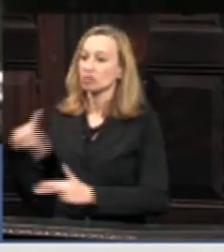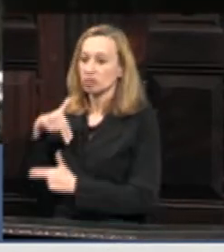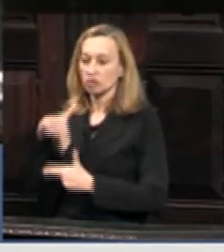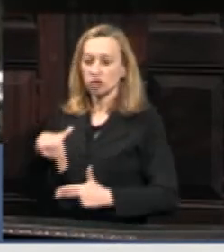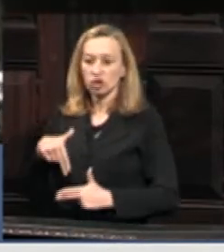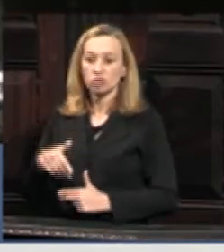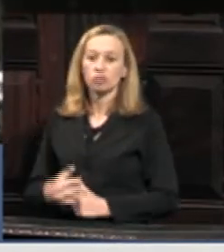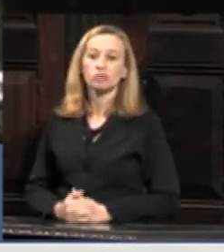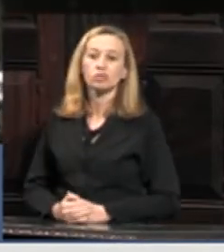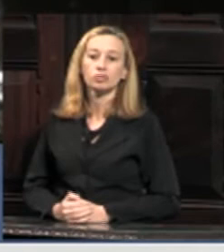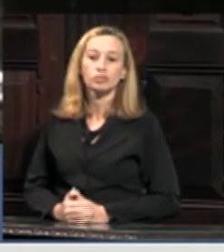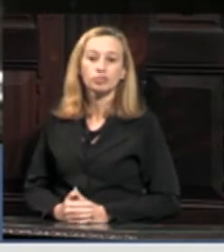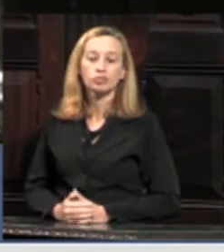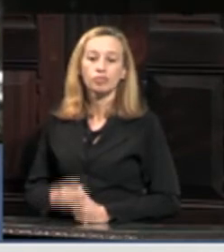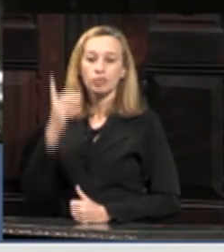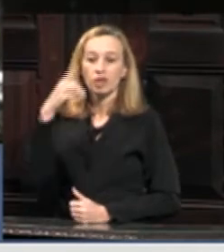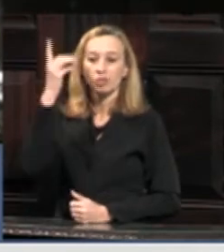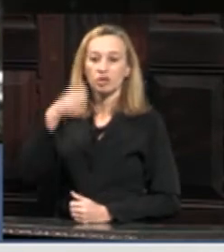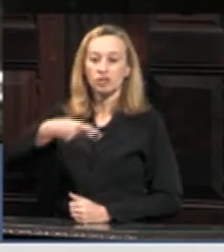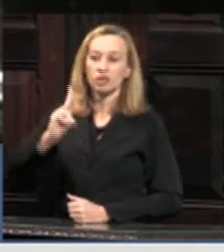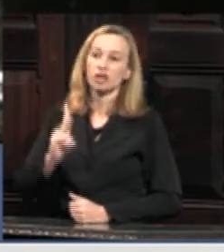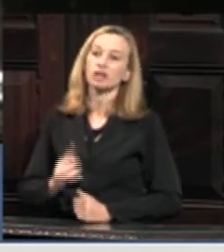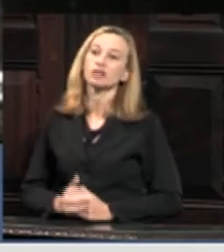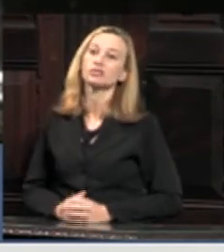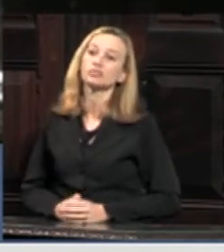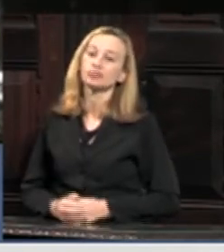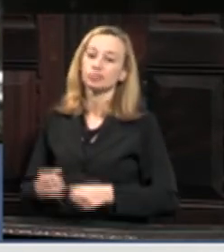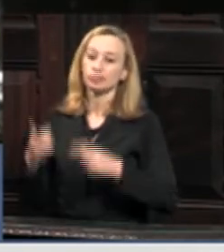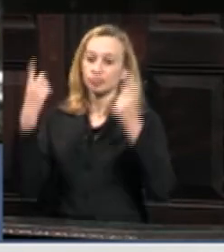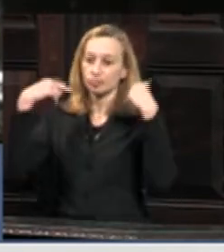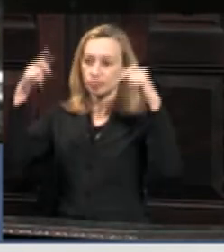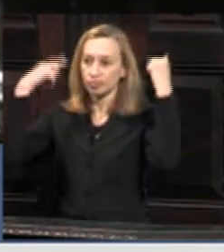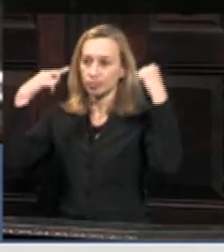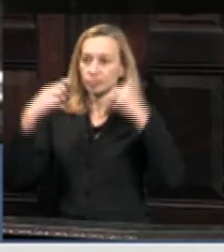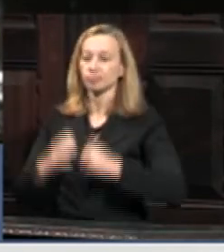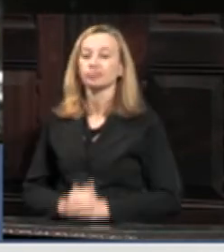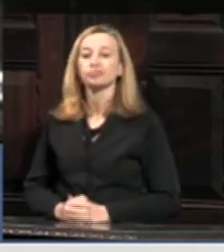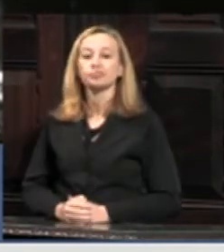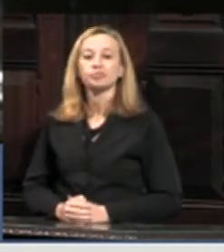inscrito, deputado Waldeck Carneiro.